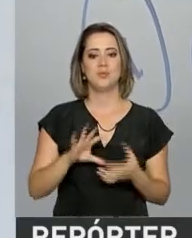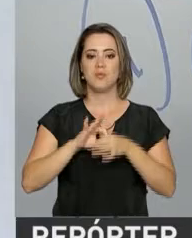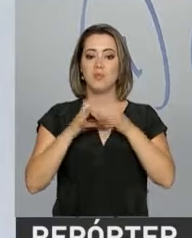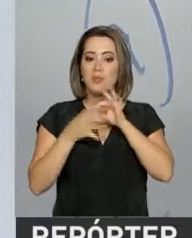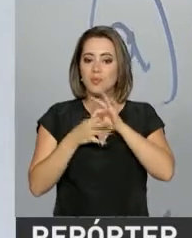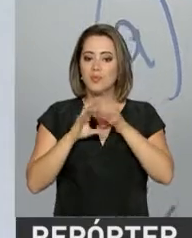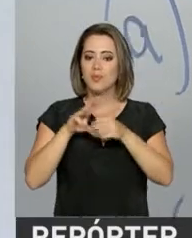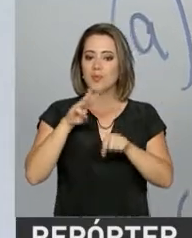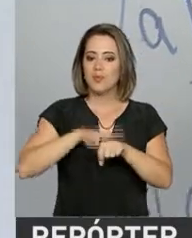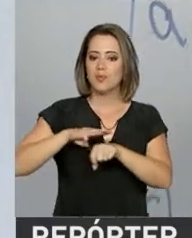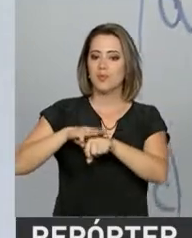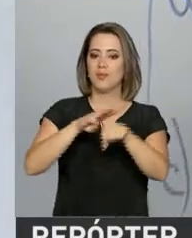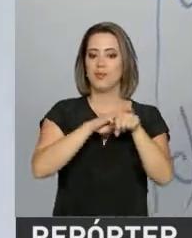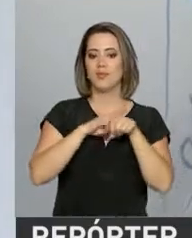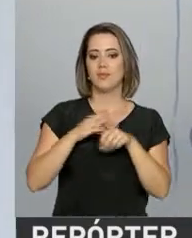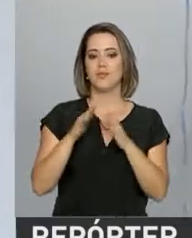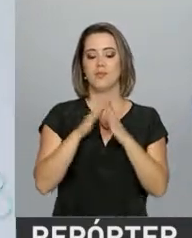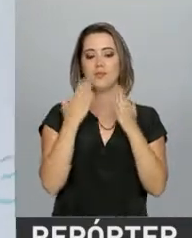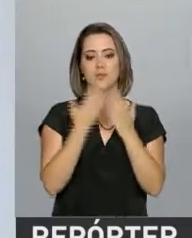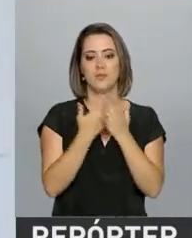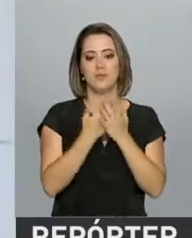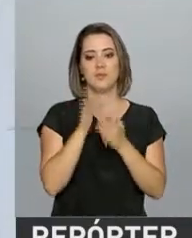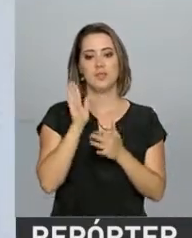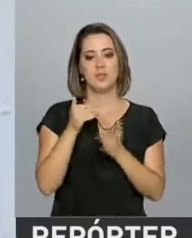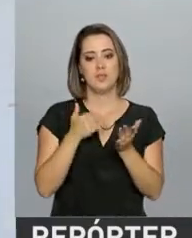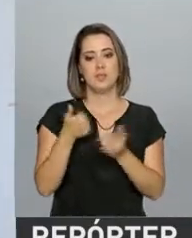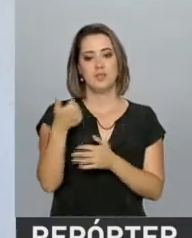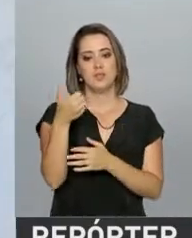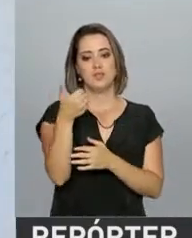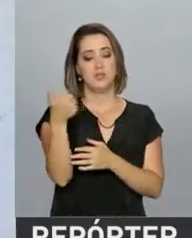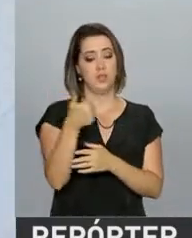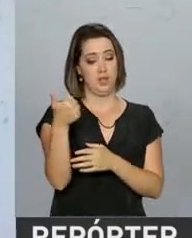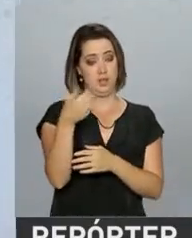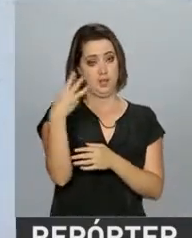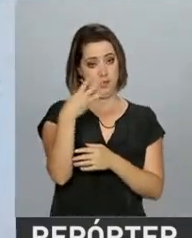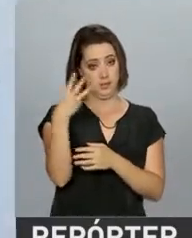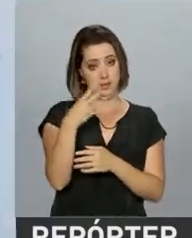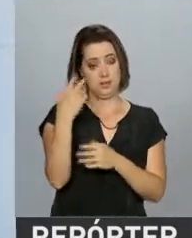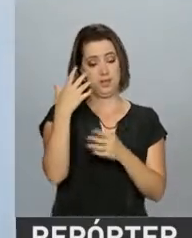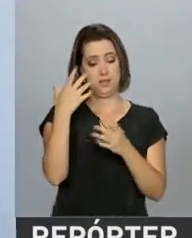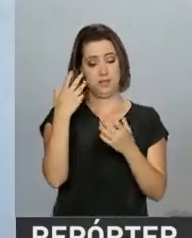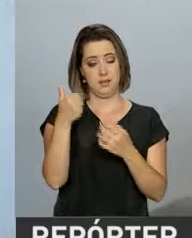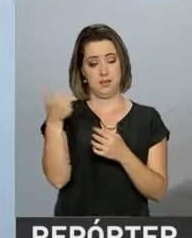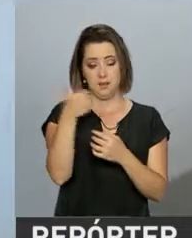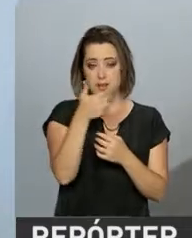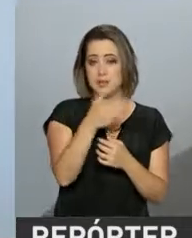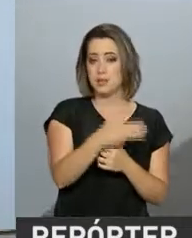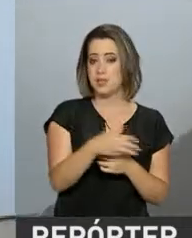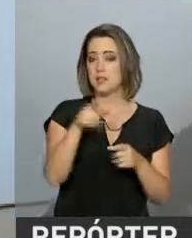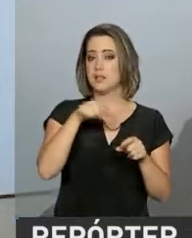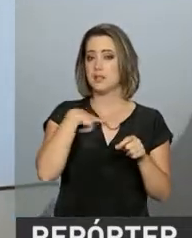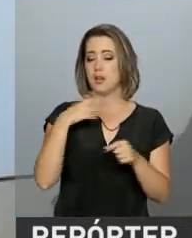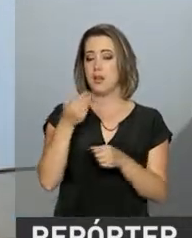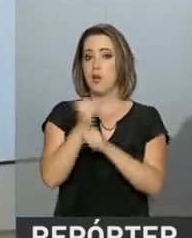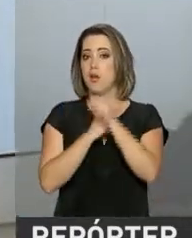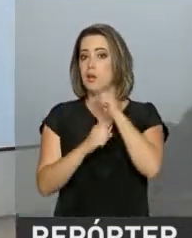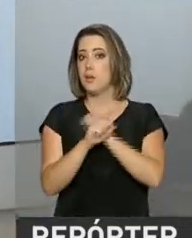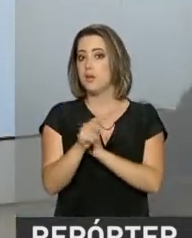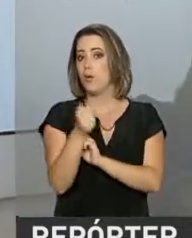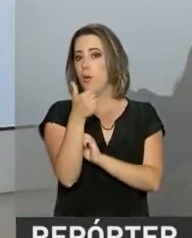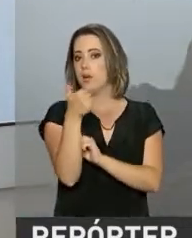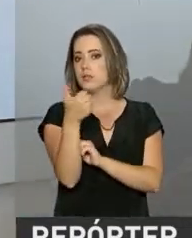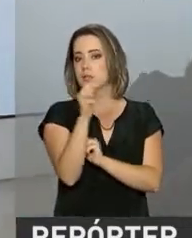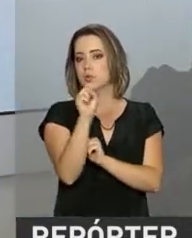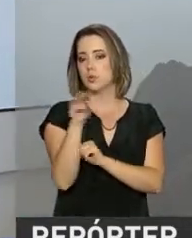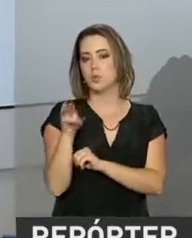Brasileira de Matemática das Escolas Públicas já está na 13ª edição. Ano passado foram quase 18 milhões